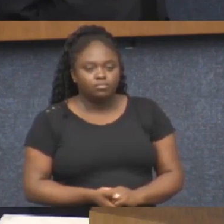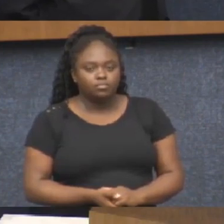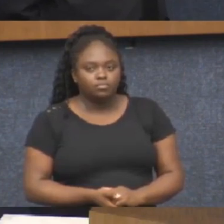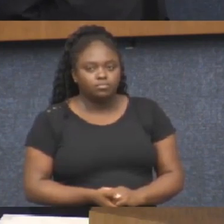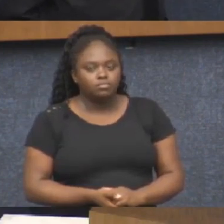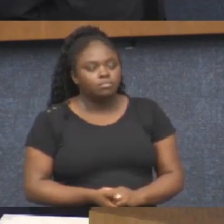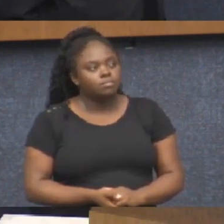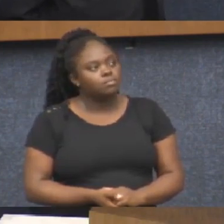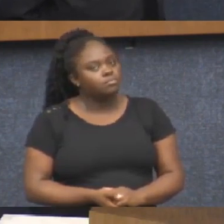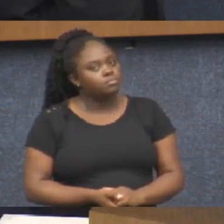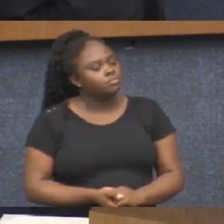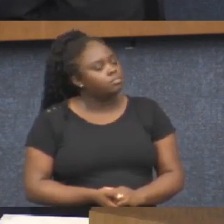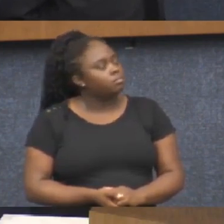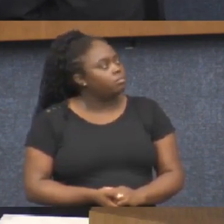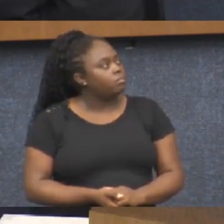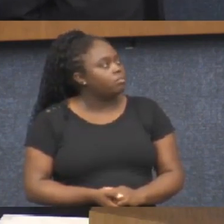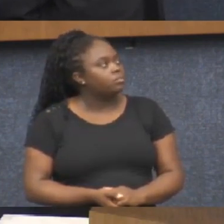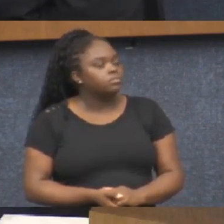Passou? Aí.